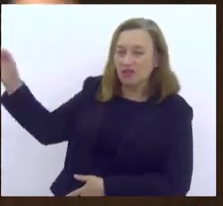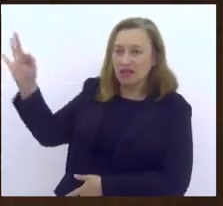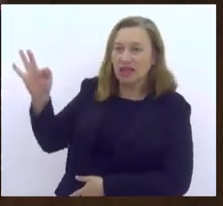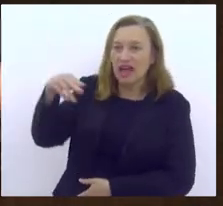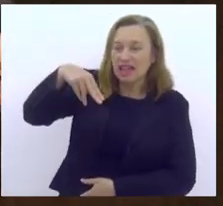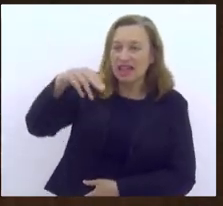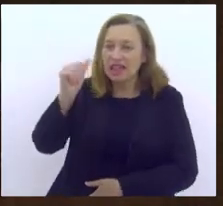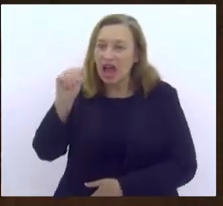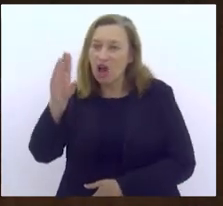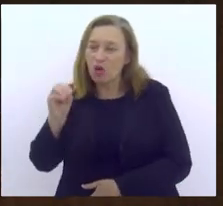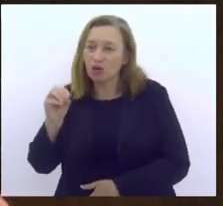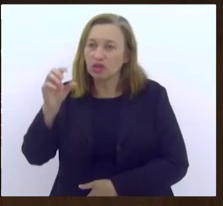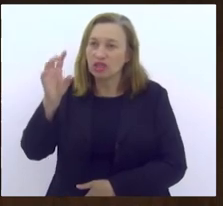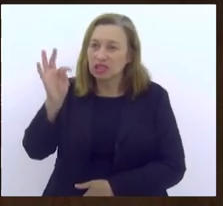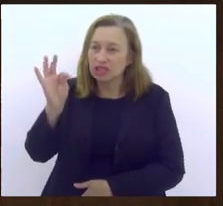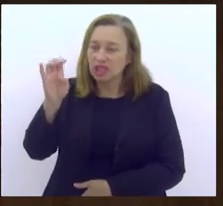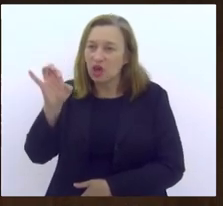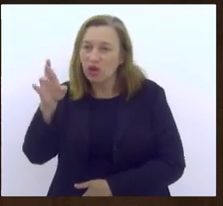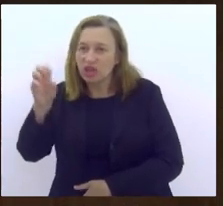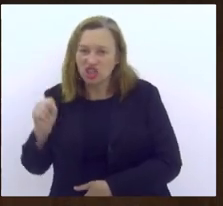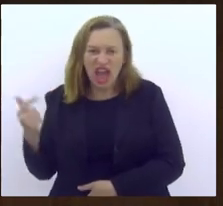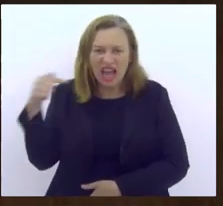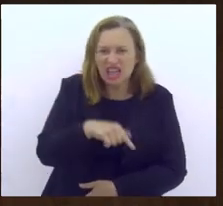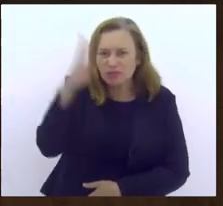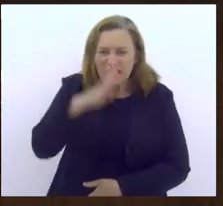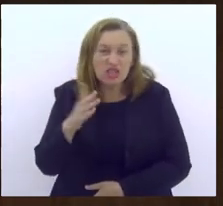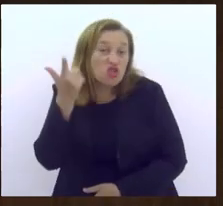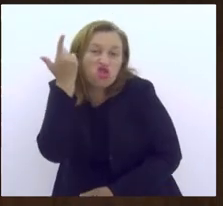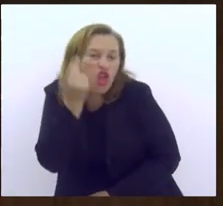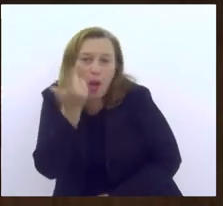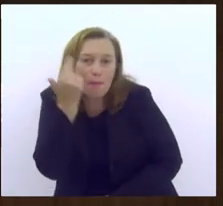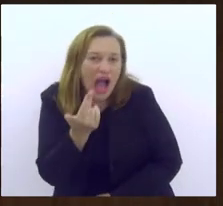narcoterrorismo. Aqui não, aqui é normal.